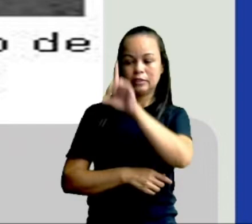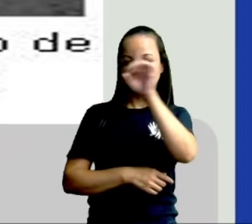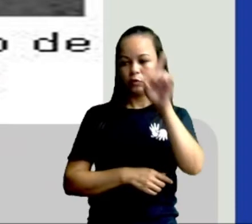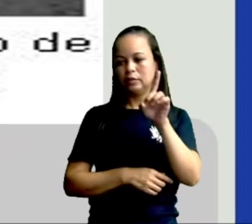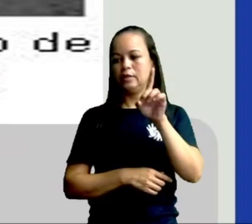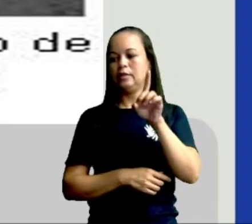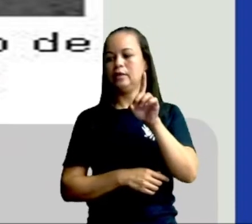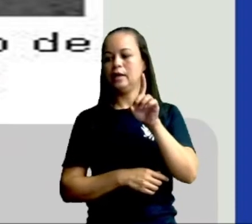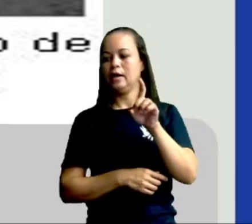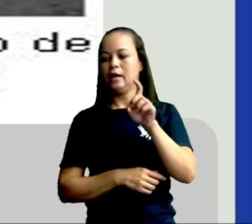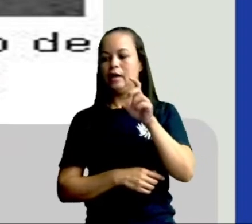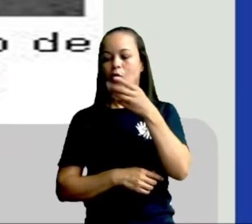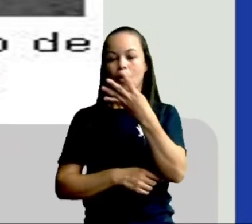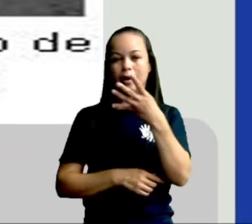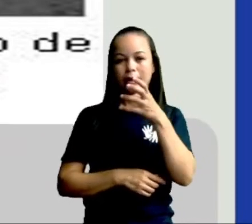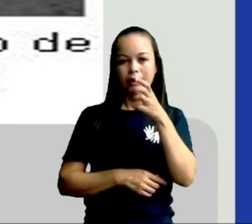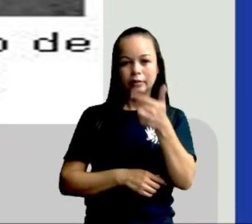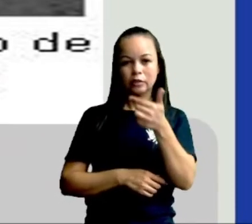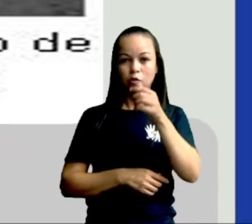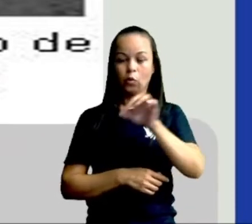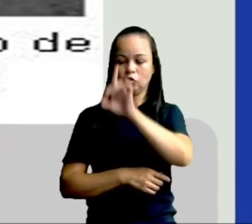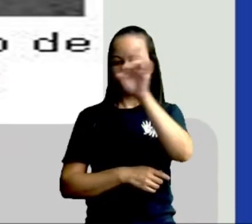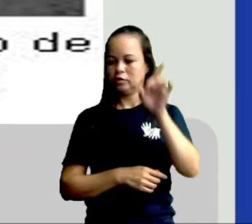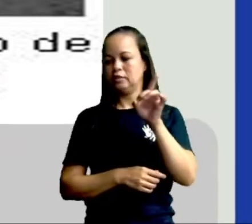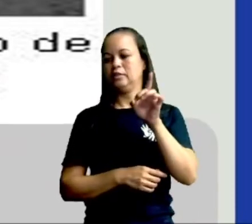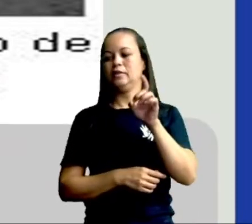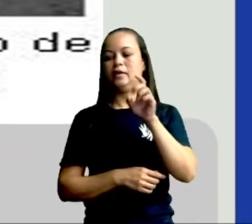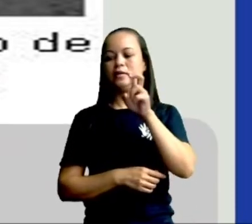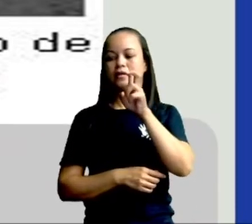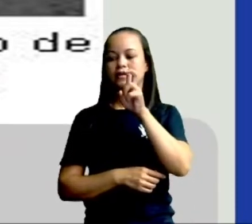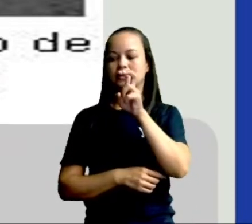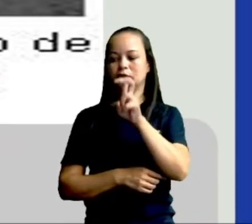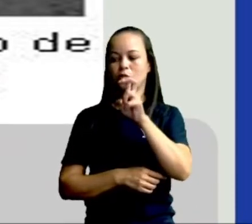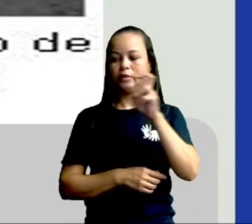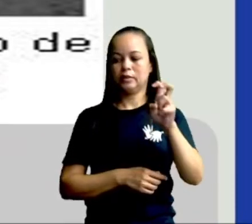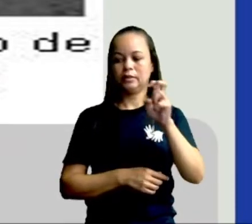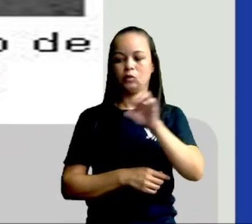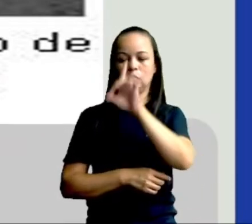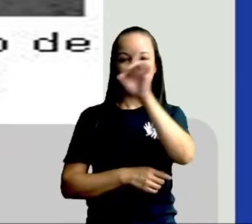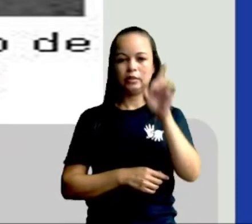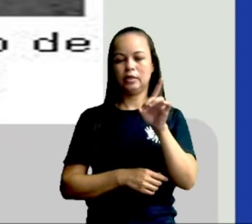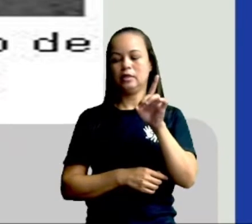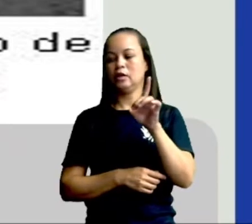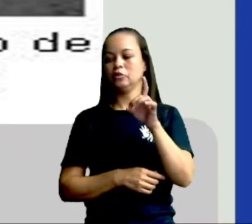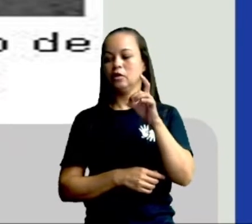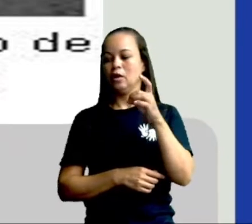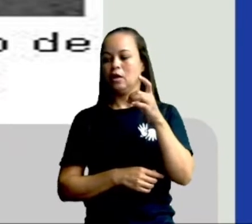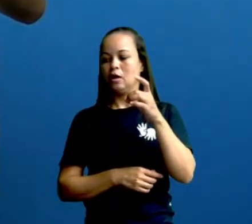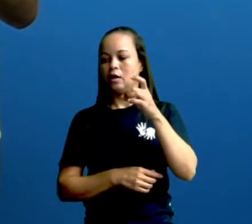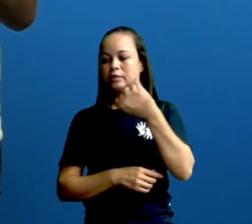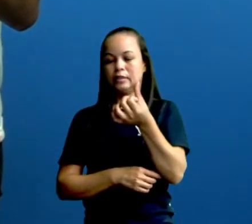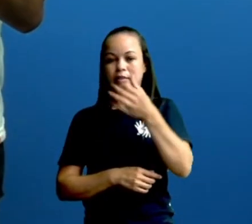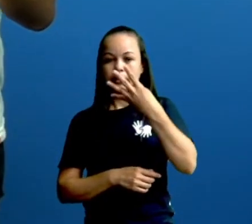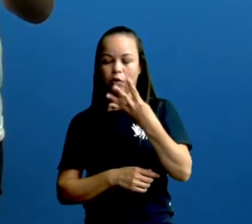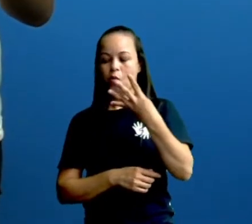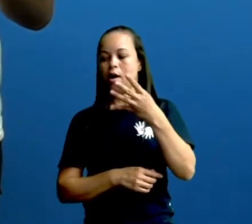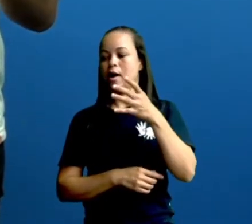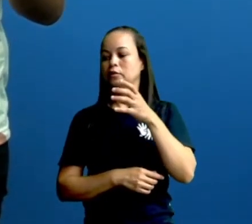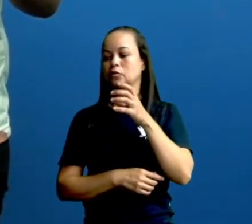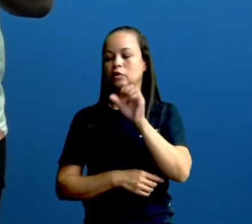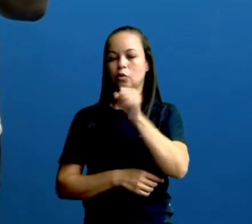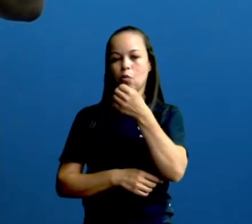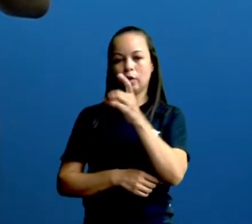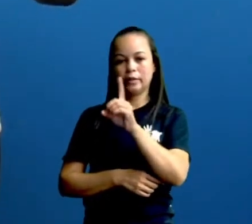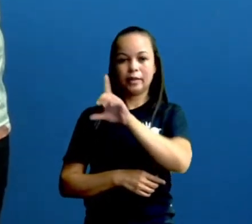59 dias, 64 dias e 80 dias. Veja como isso, imagina, se você pega um plástico que a gente conhece como